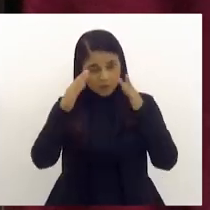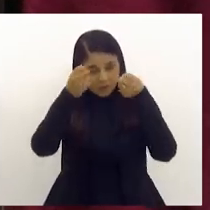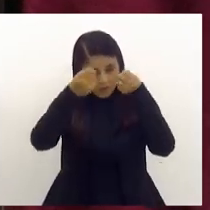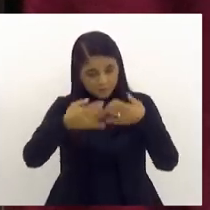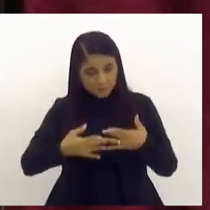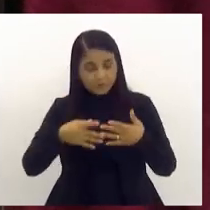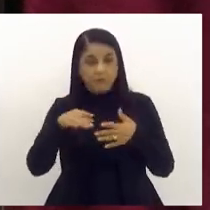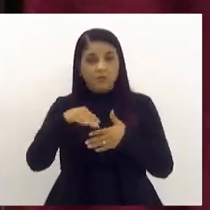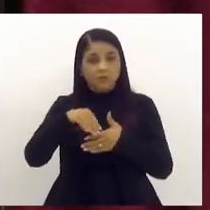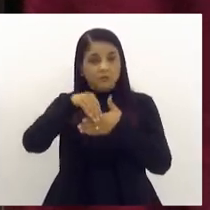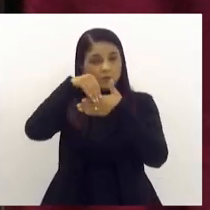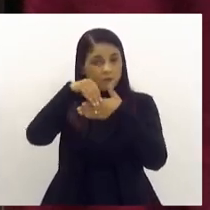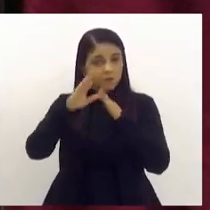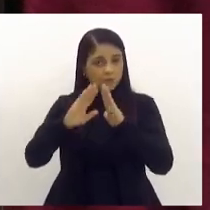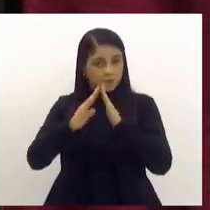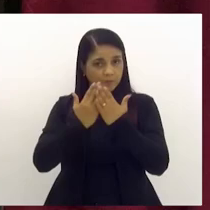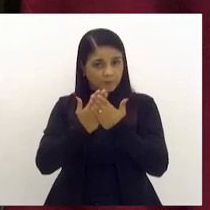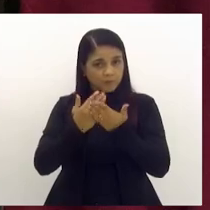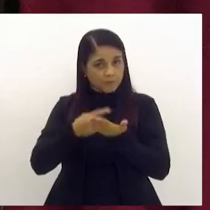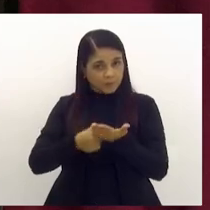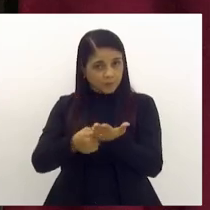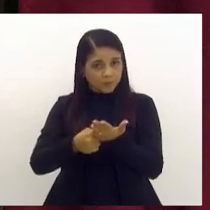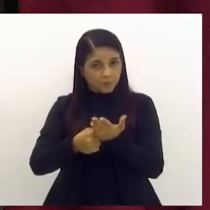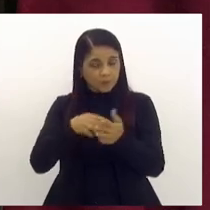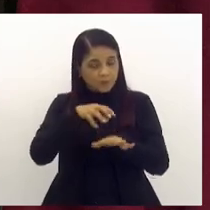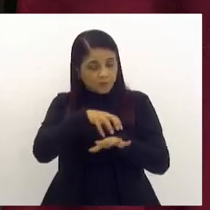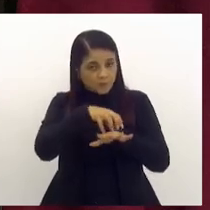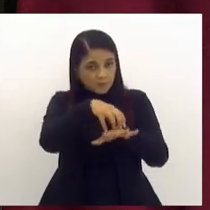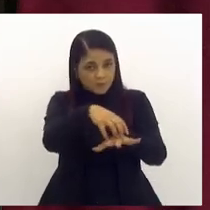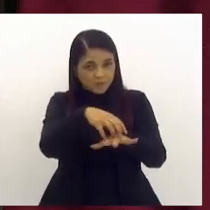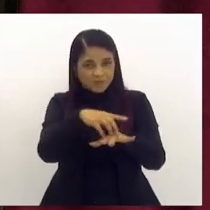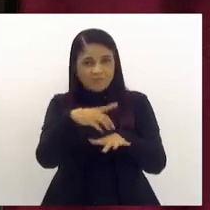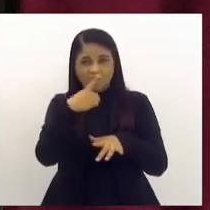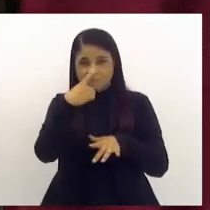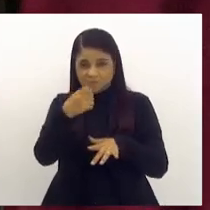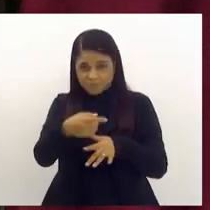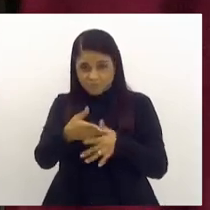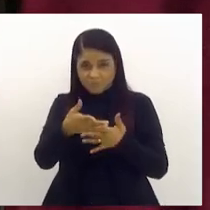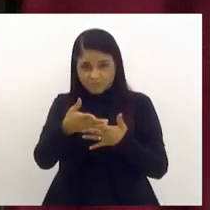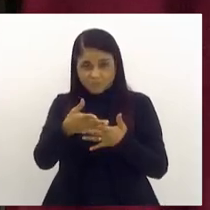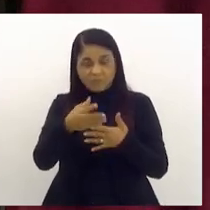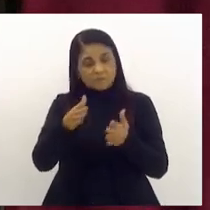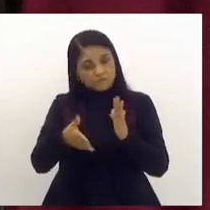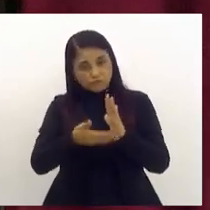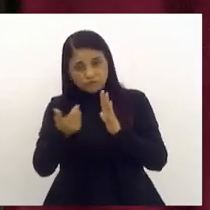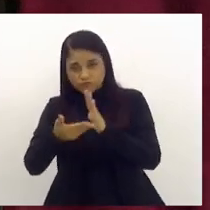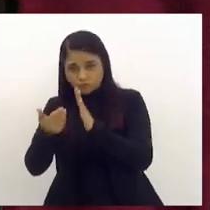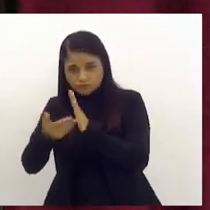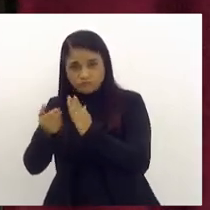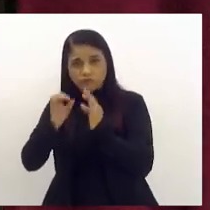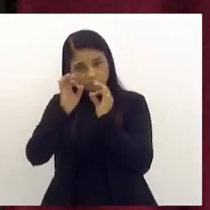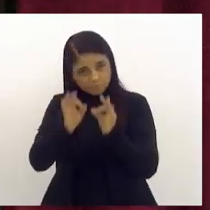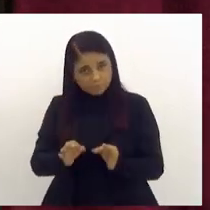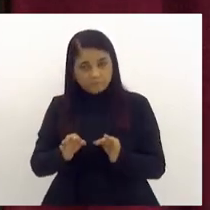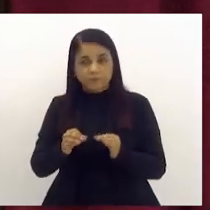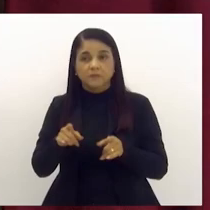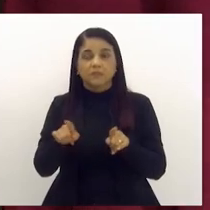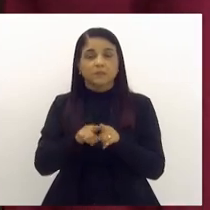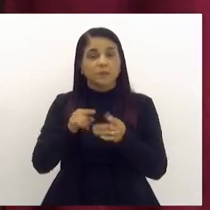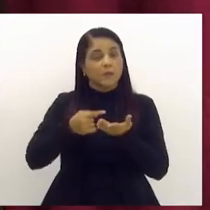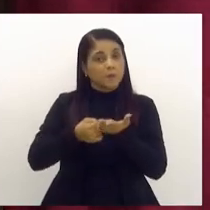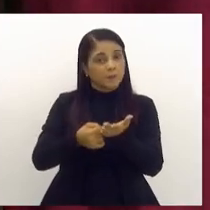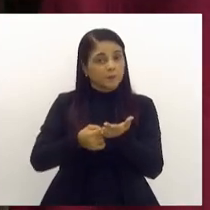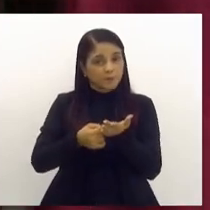Colégio de Líderes tirar os transportes poluentes. Foi realmente retirado. Também